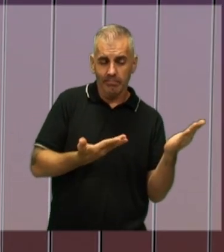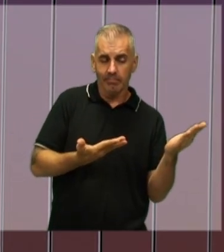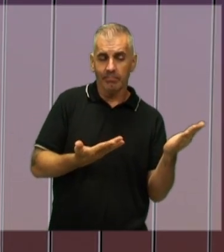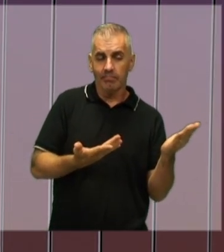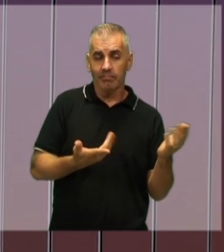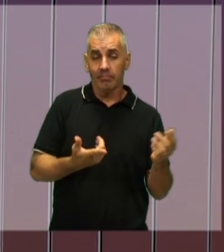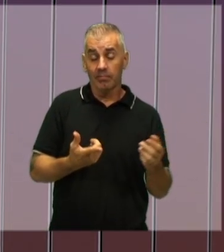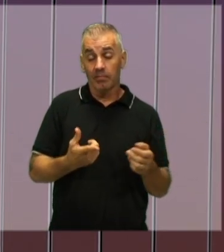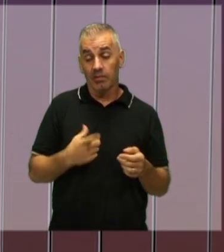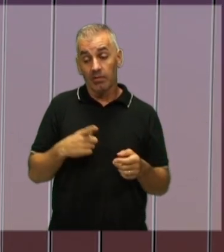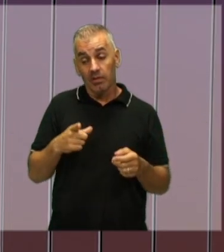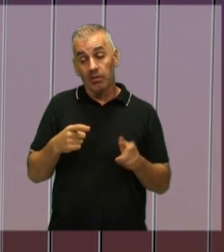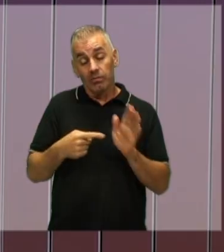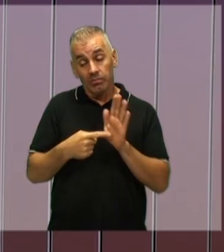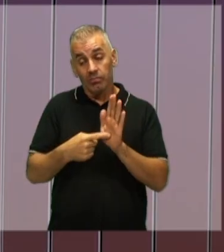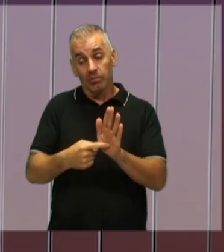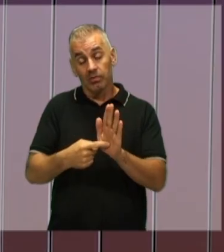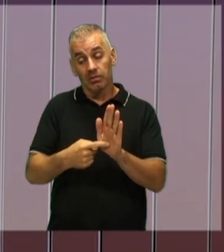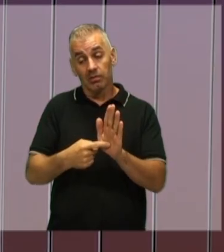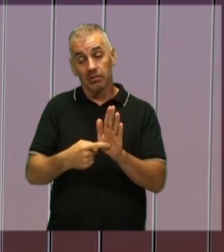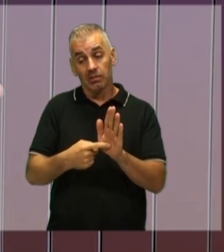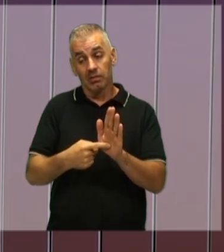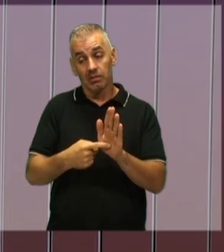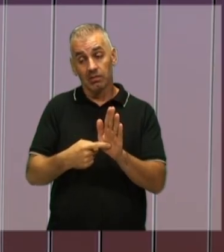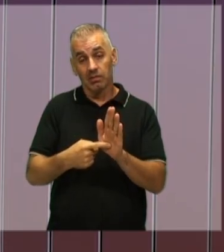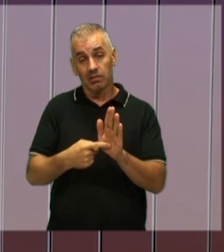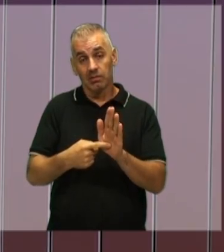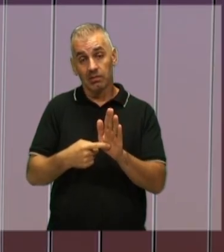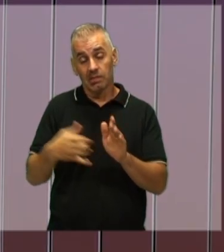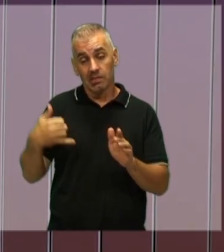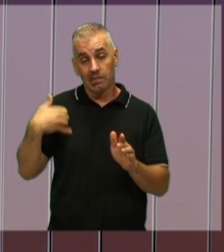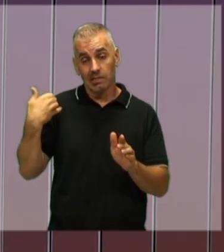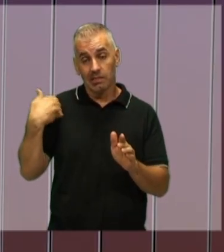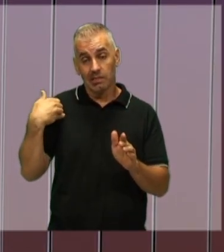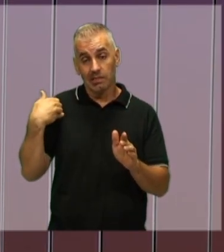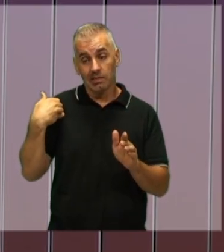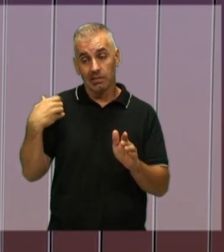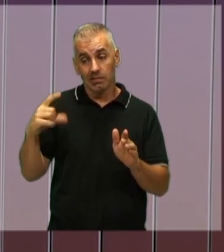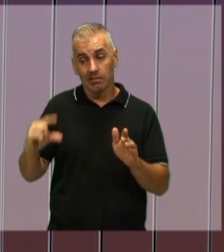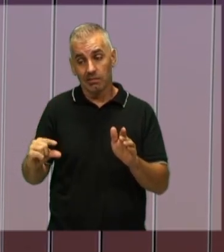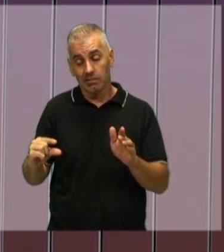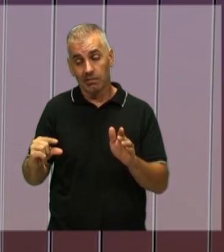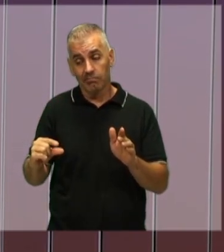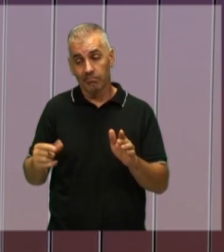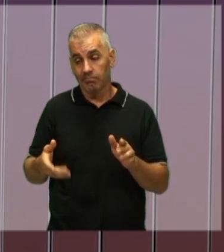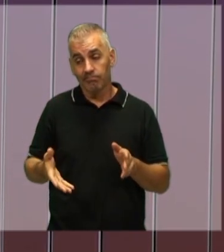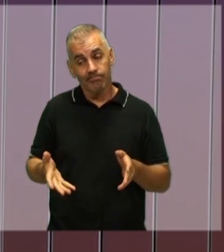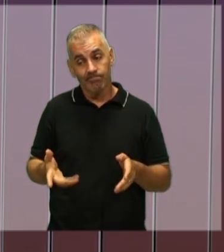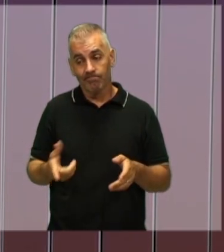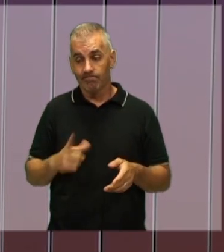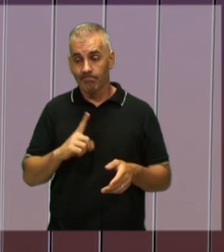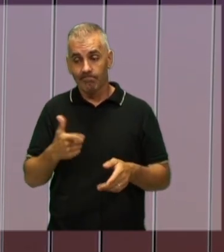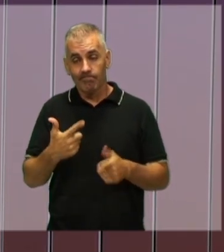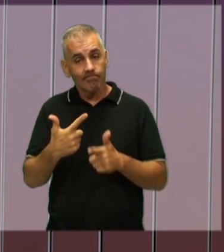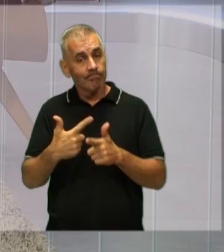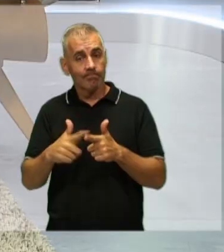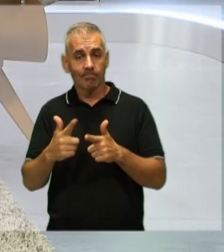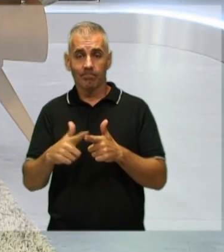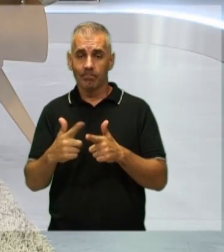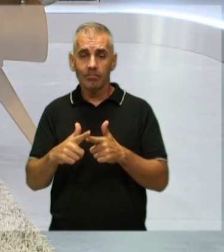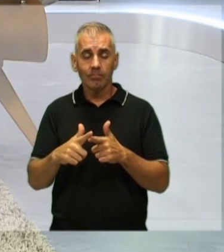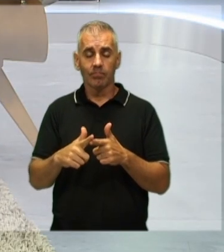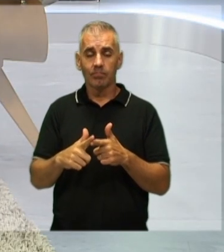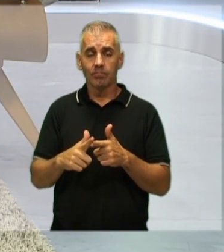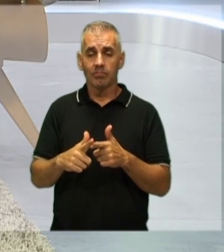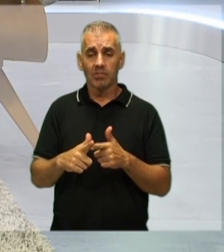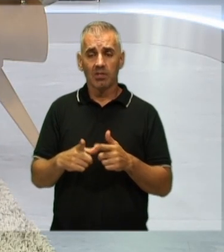mais cedo vai ter a menina grávida. Não tem como. Tá? E a gente não quer isso. E não estou falando aqui nem como religioso,